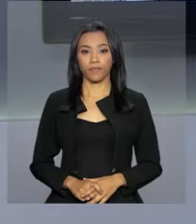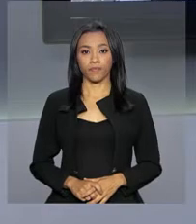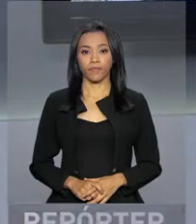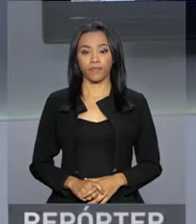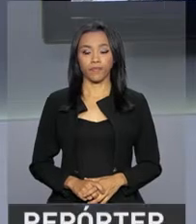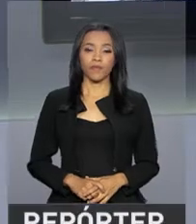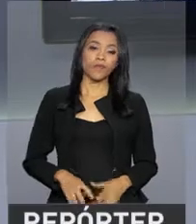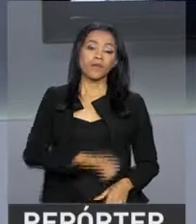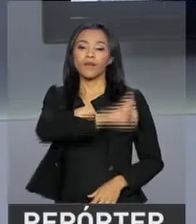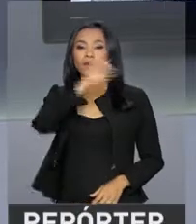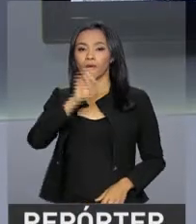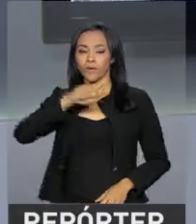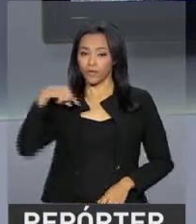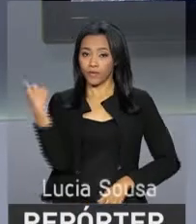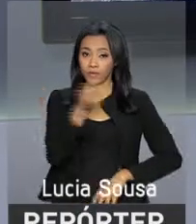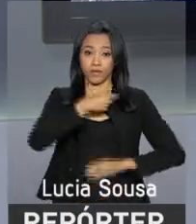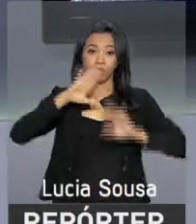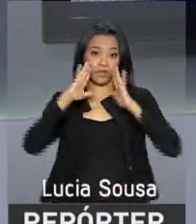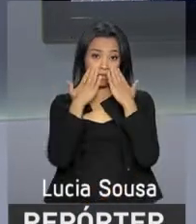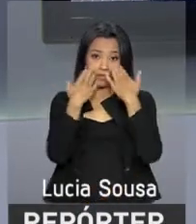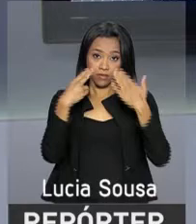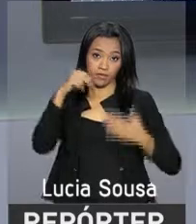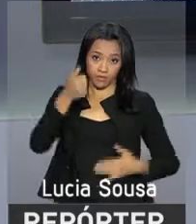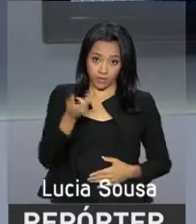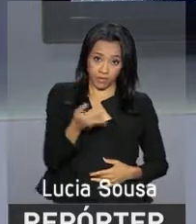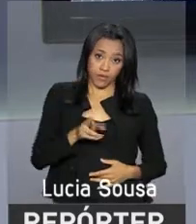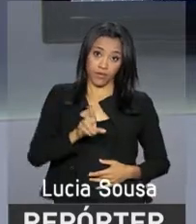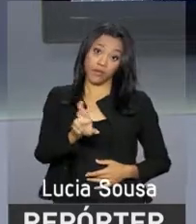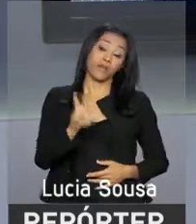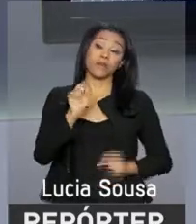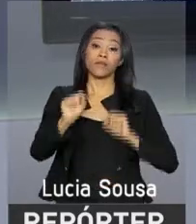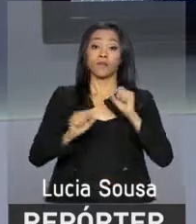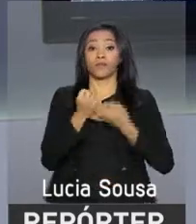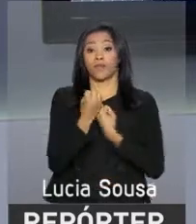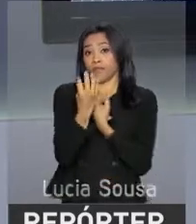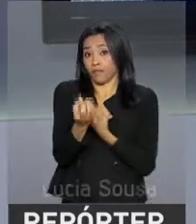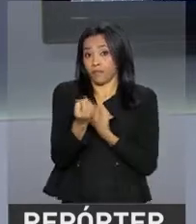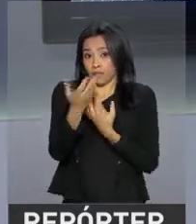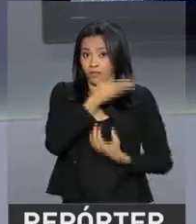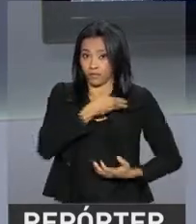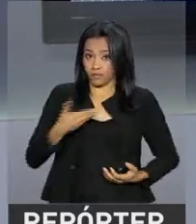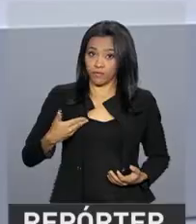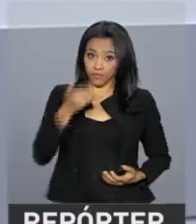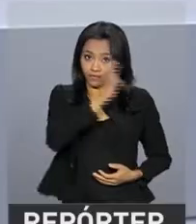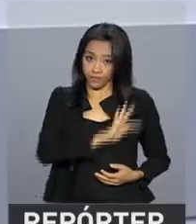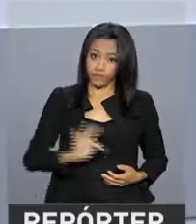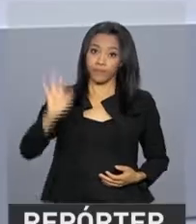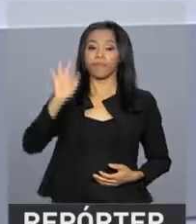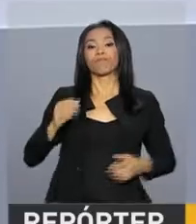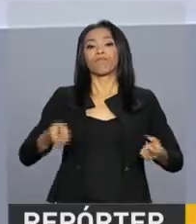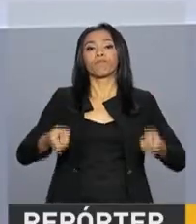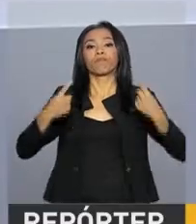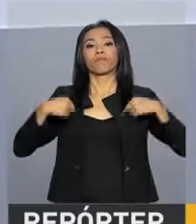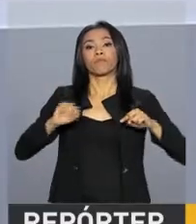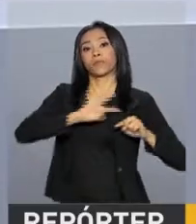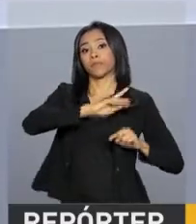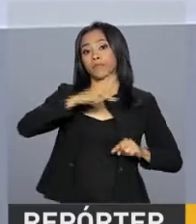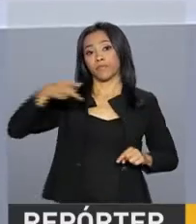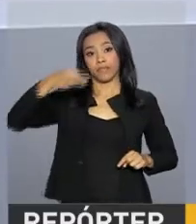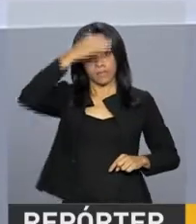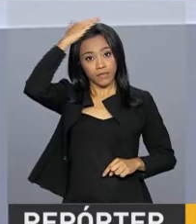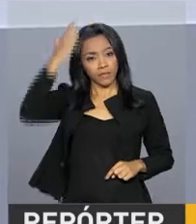o la no ar mais uma edição do repórter nbr e as notícias do governo federal o presidente michel temer